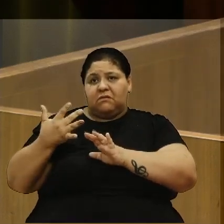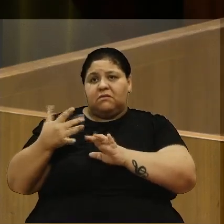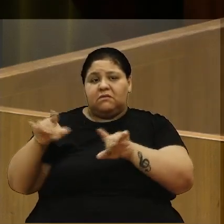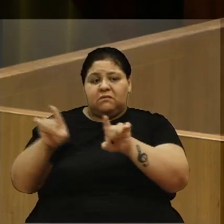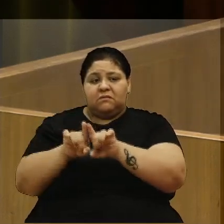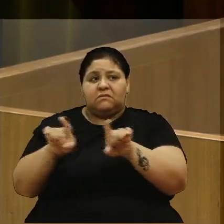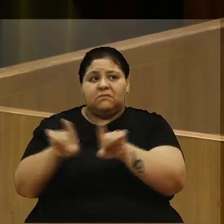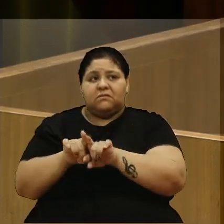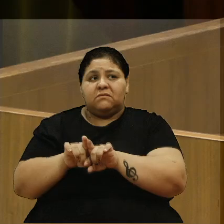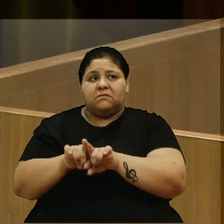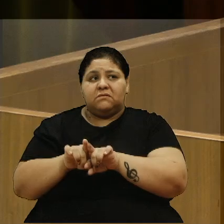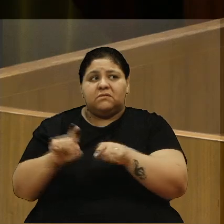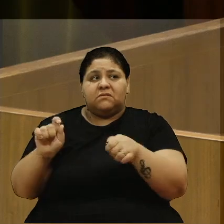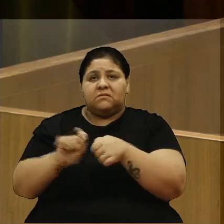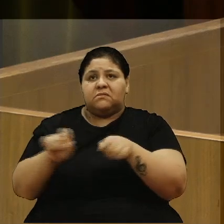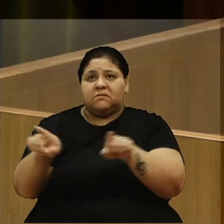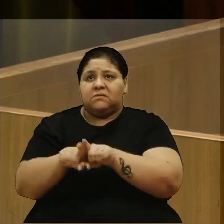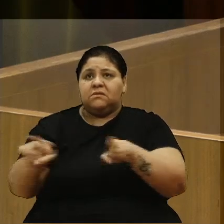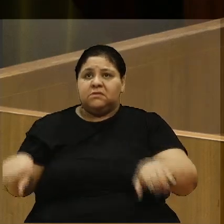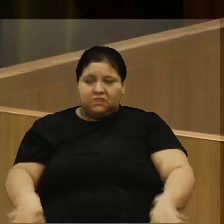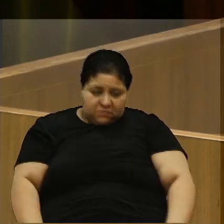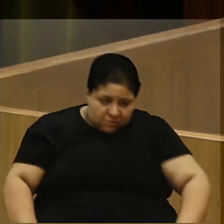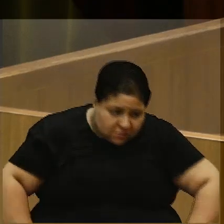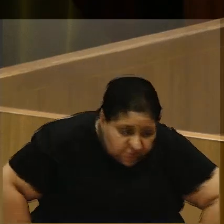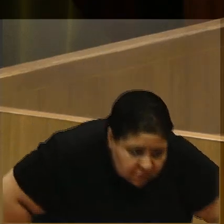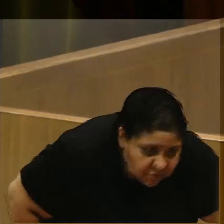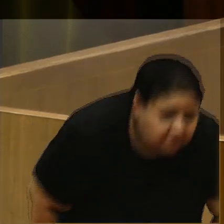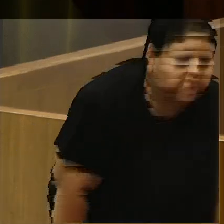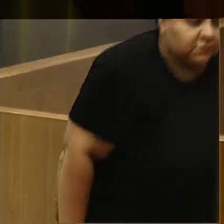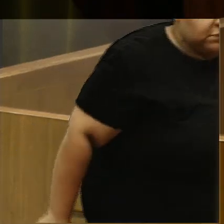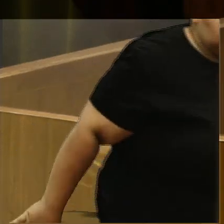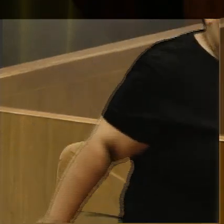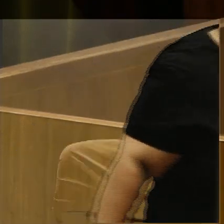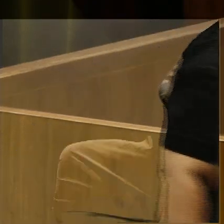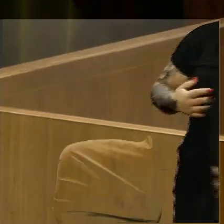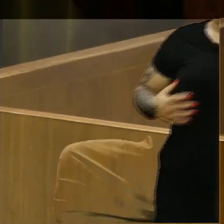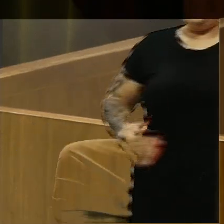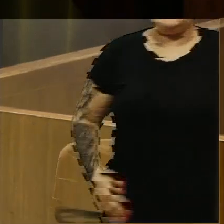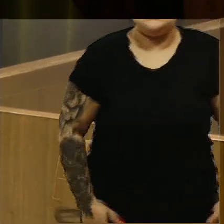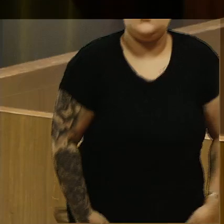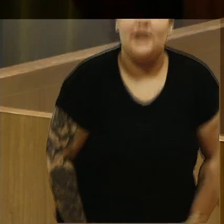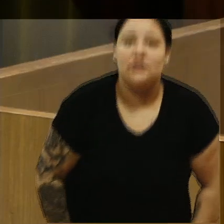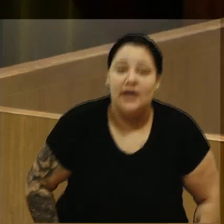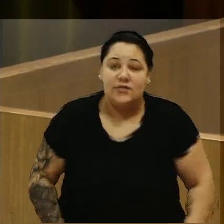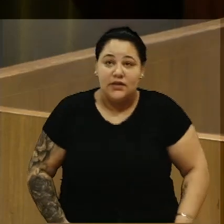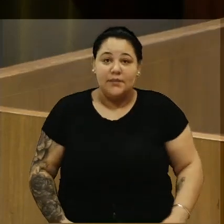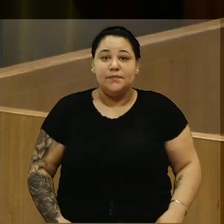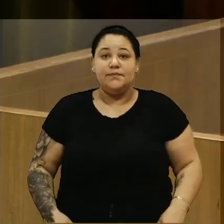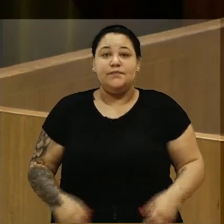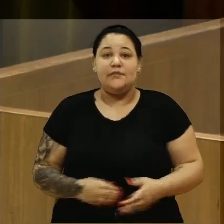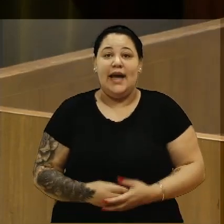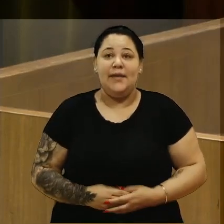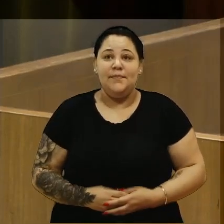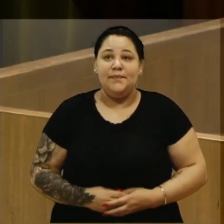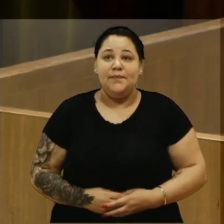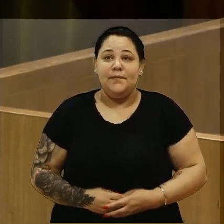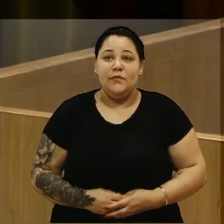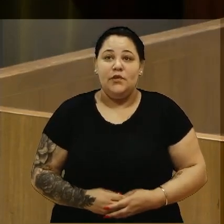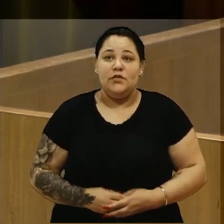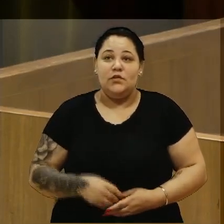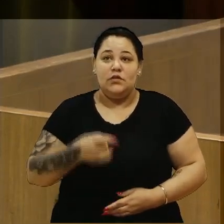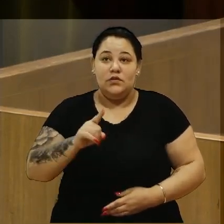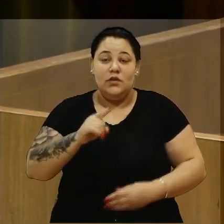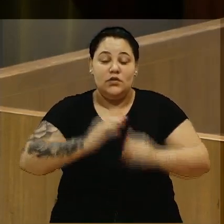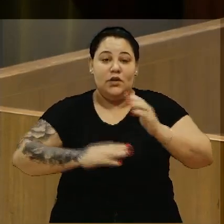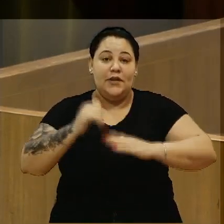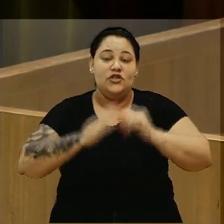primeiro momento. Estive semana passada com colegas assistentes sociais que fizeram o último concurso de 2023, elas construíram